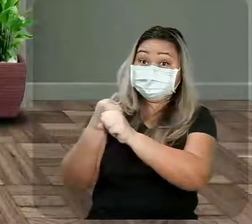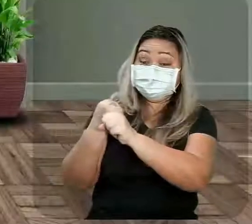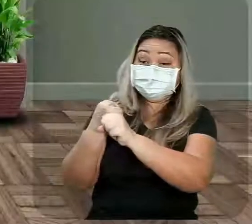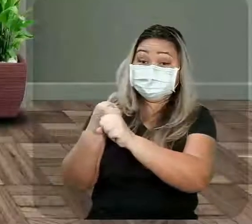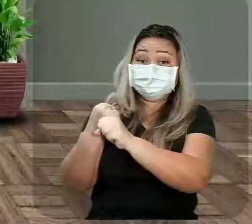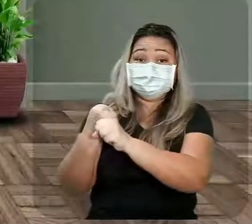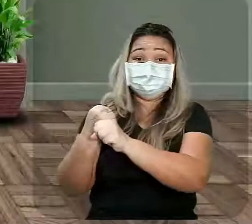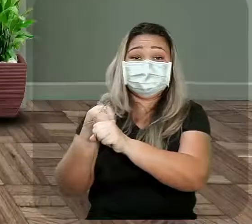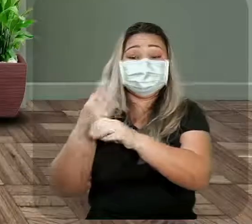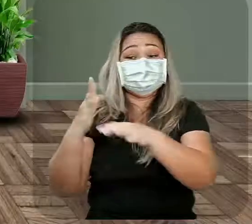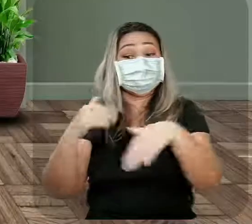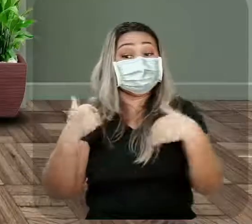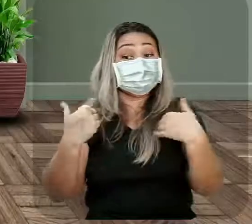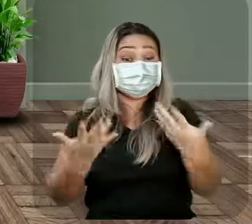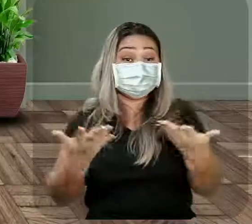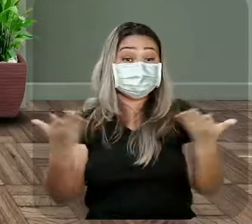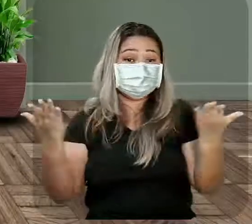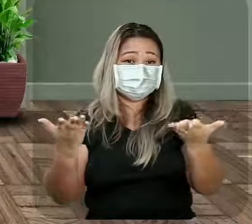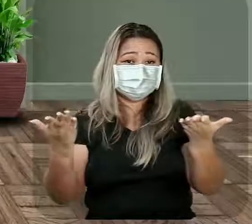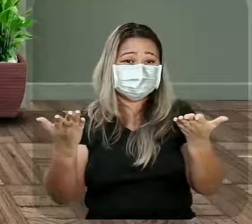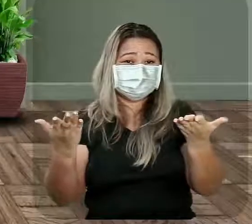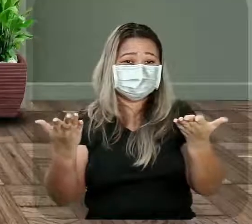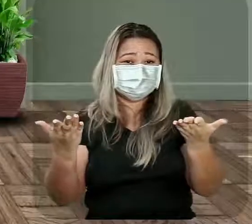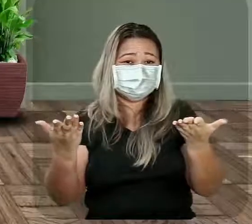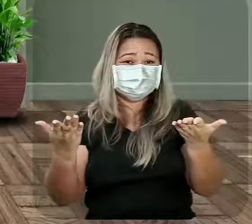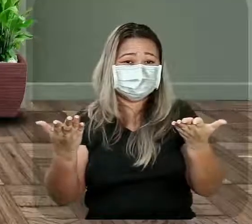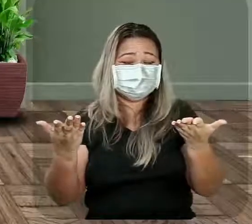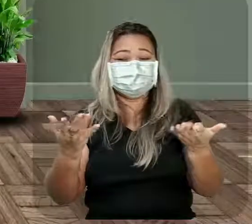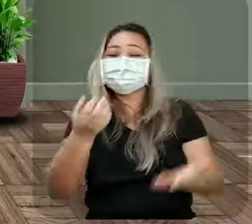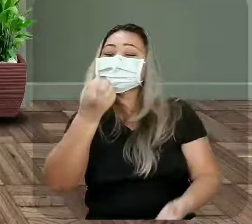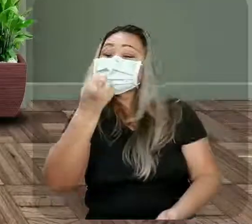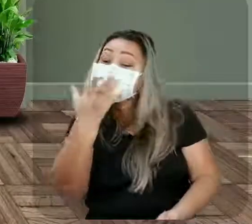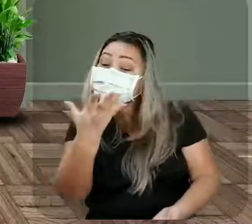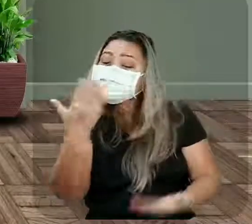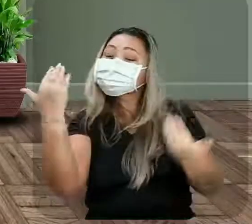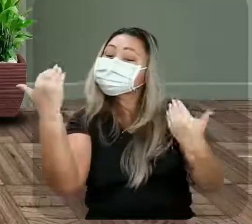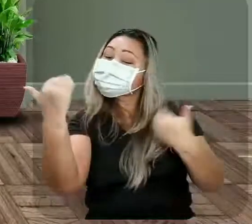revisão, né? Agora, uma boa